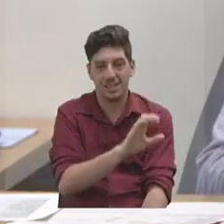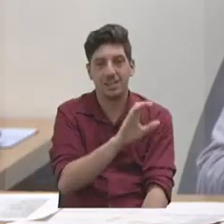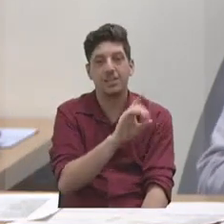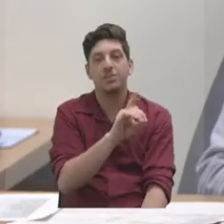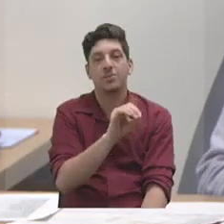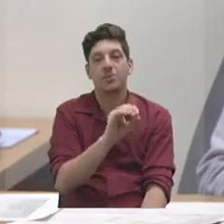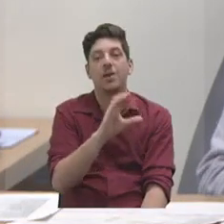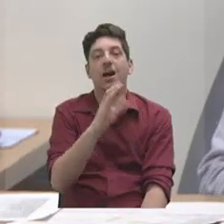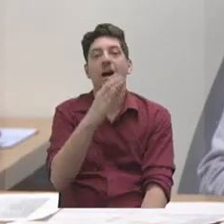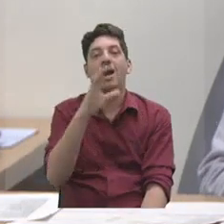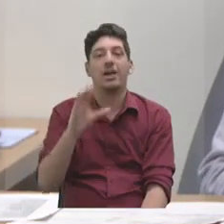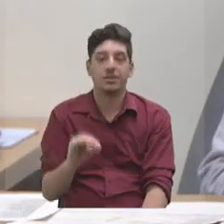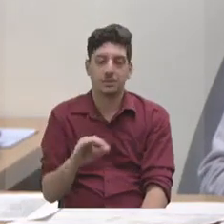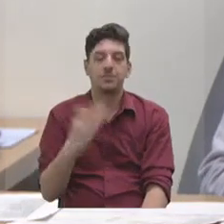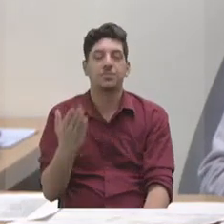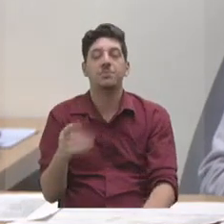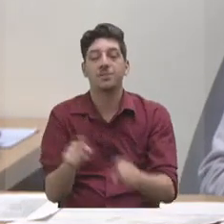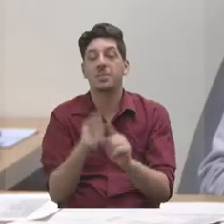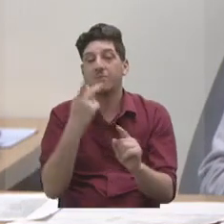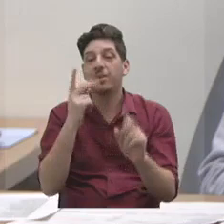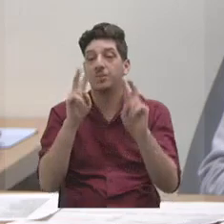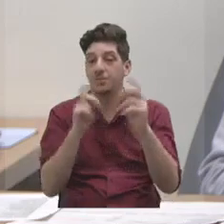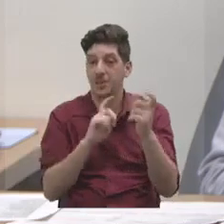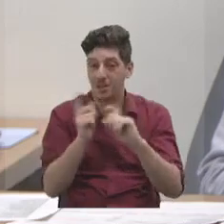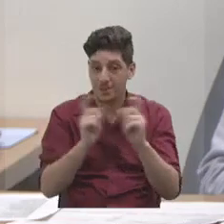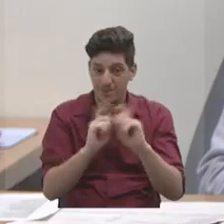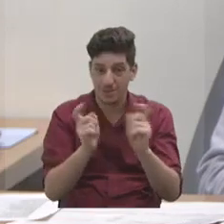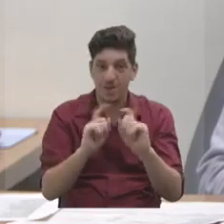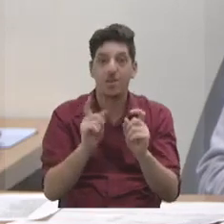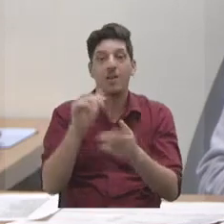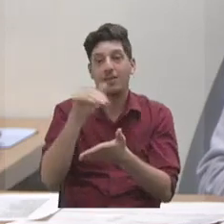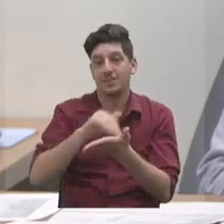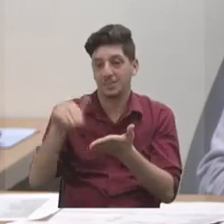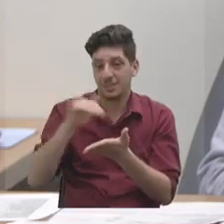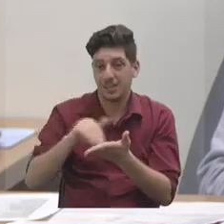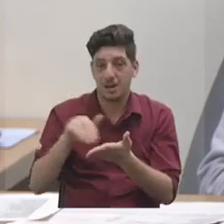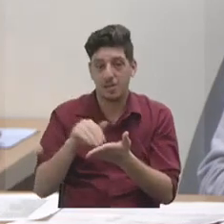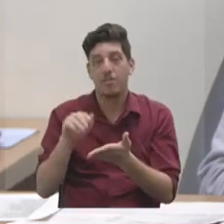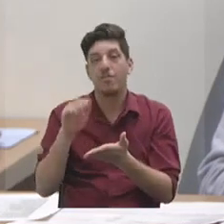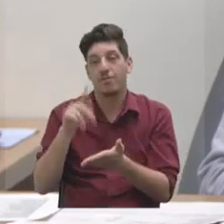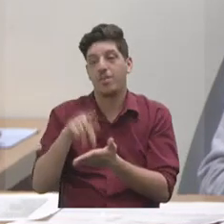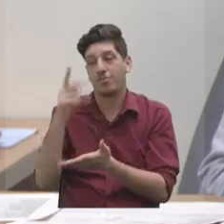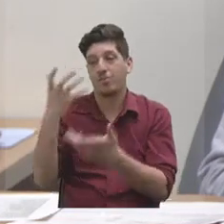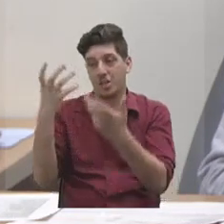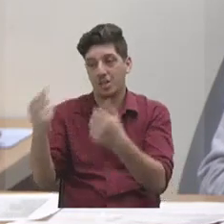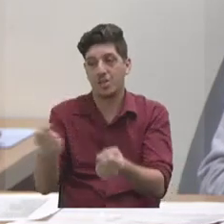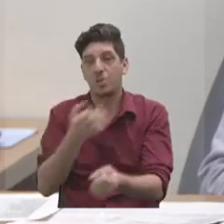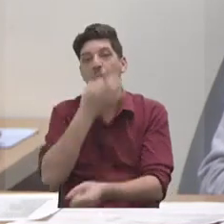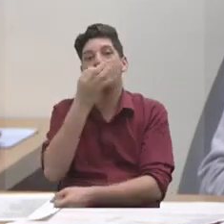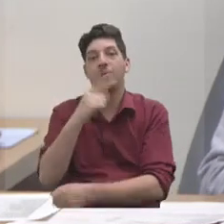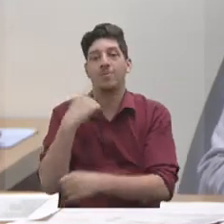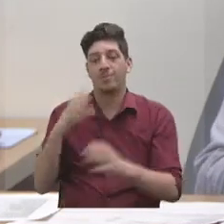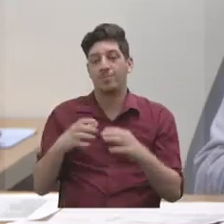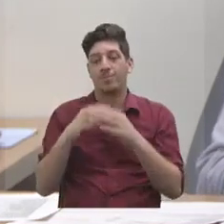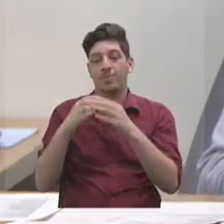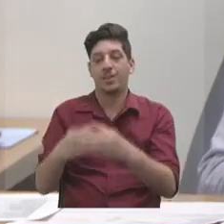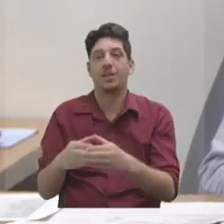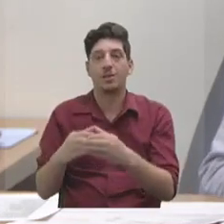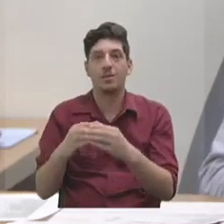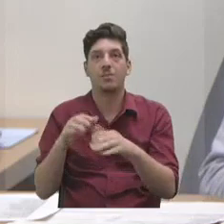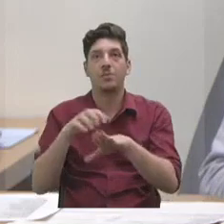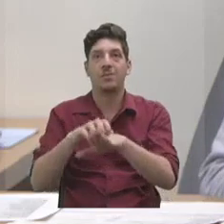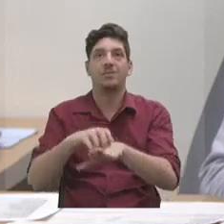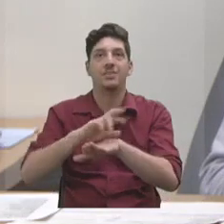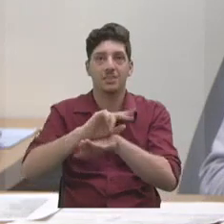reunião lá na secretaria é o senhor aceitou a sugestão da nossa comissão de transportes